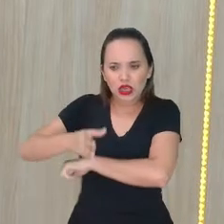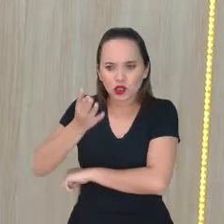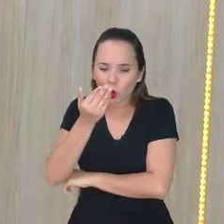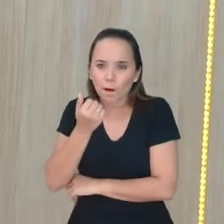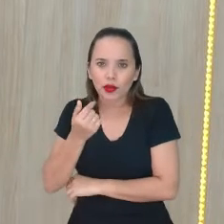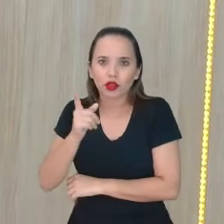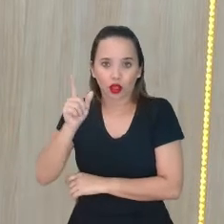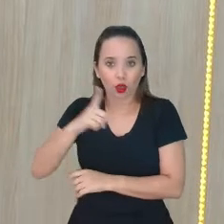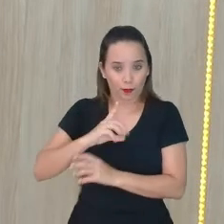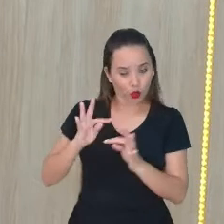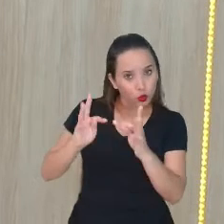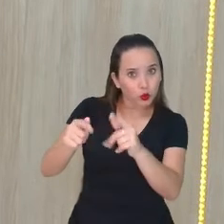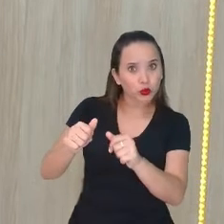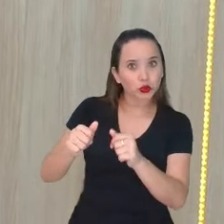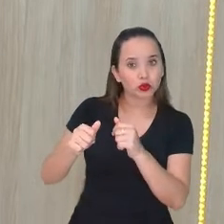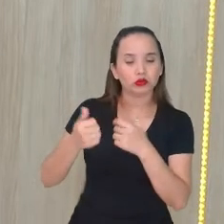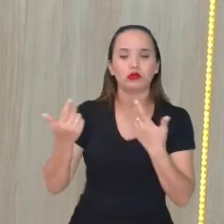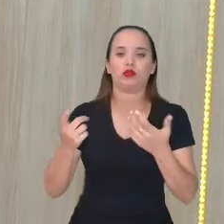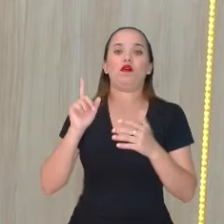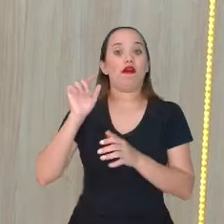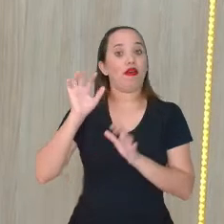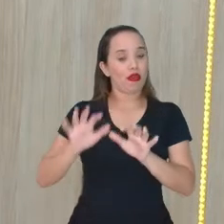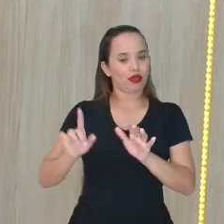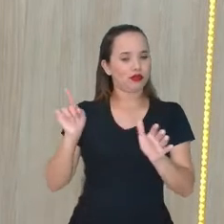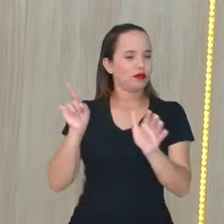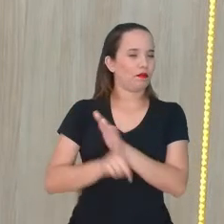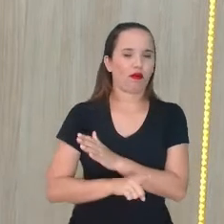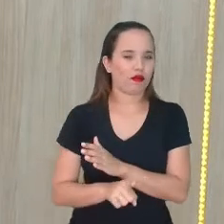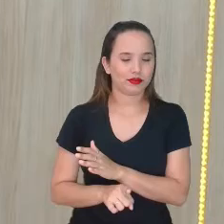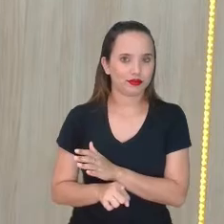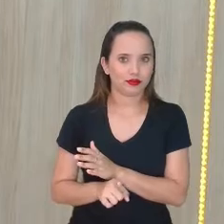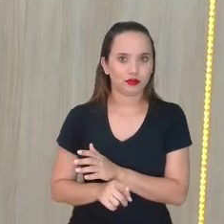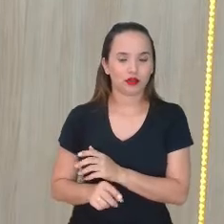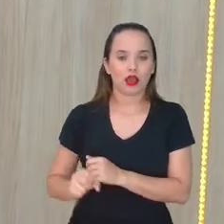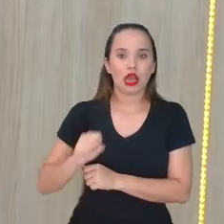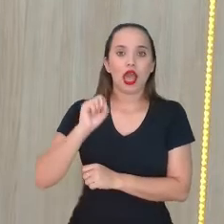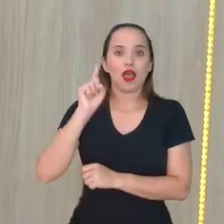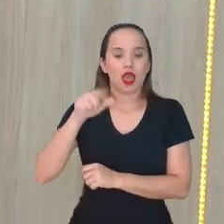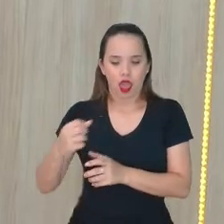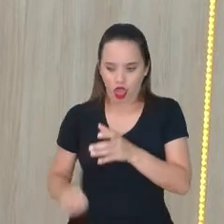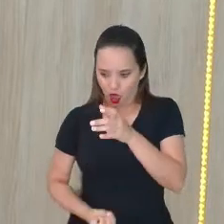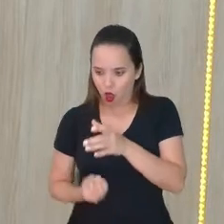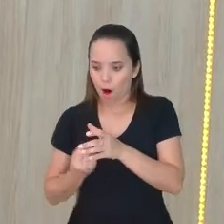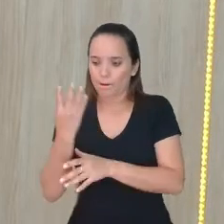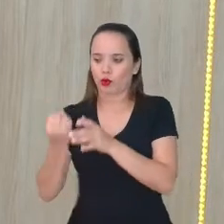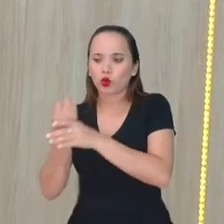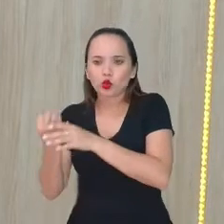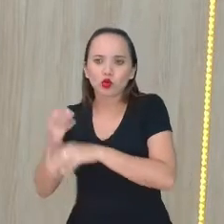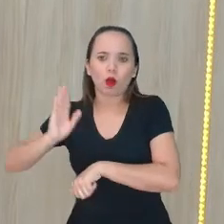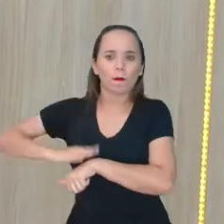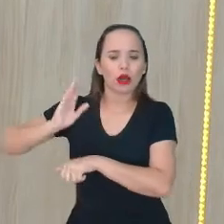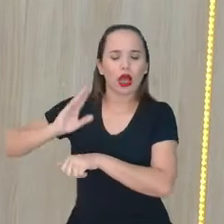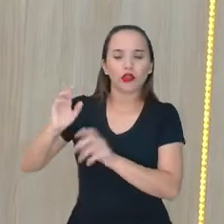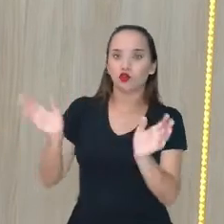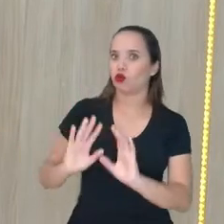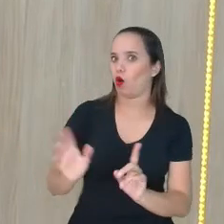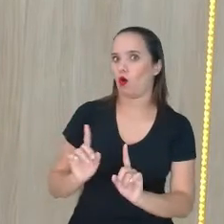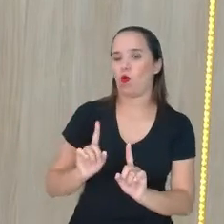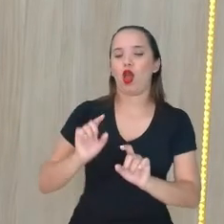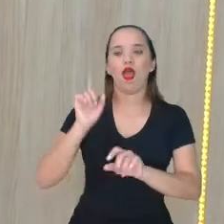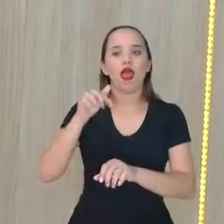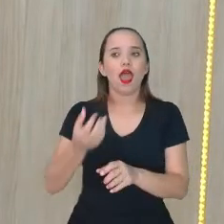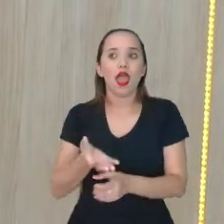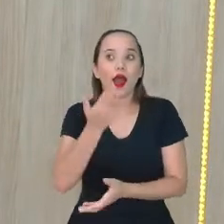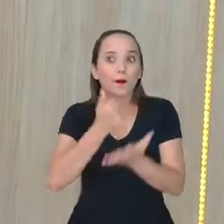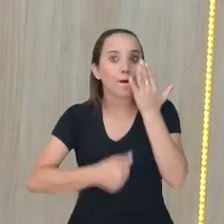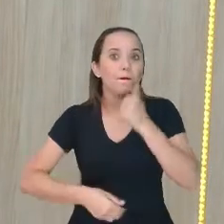é a questão. Essa é a questão. Não é aumentar a produção, mas se o acesso, né, se está sendo acessível para todos.